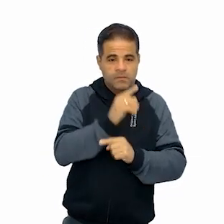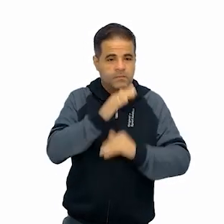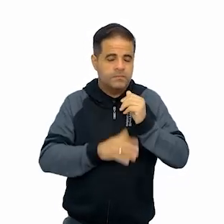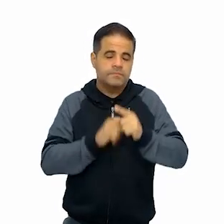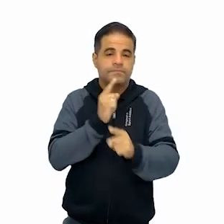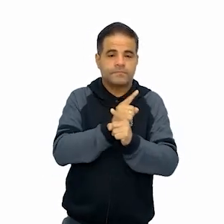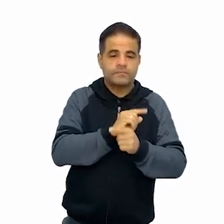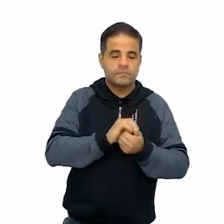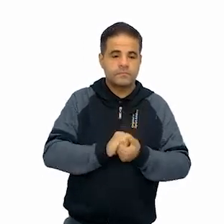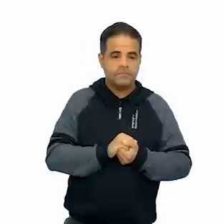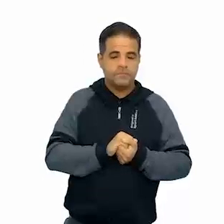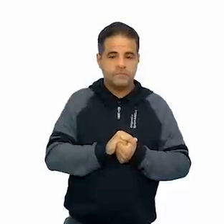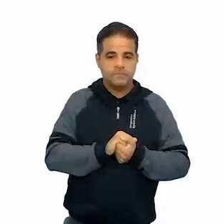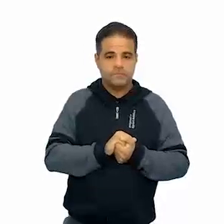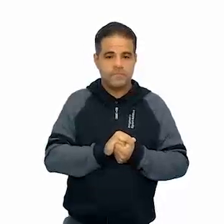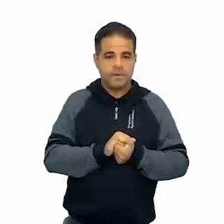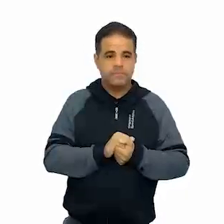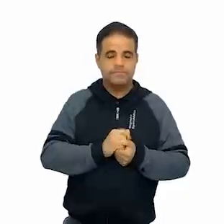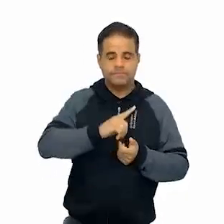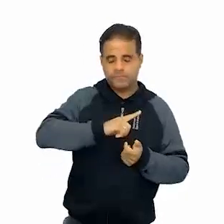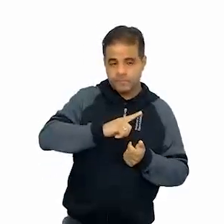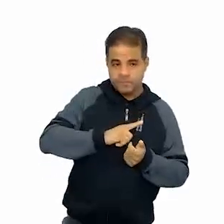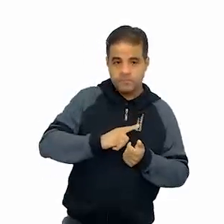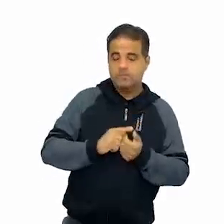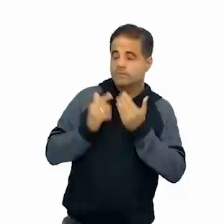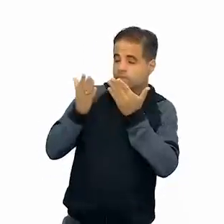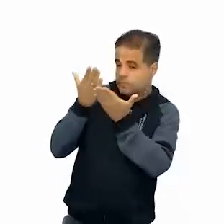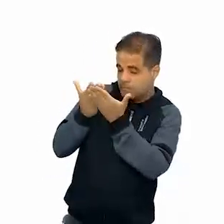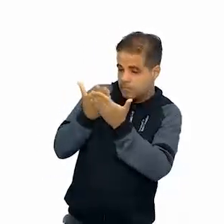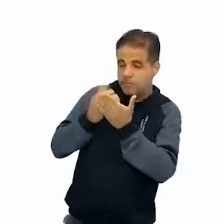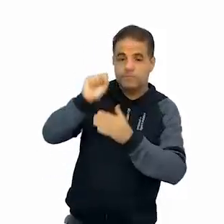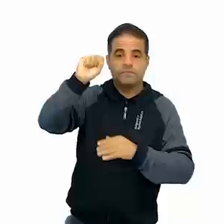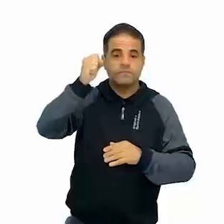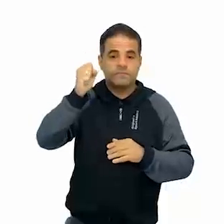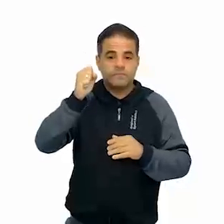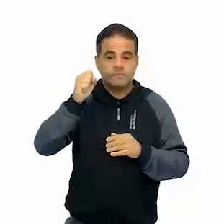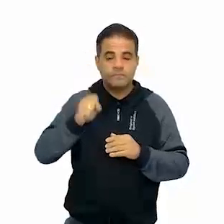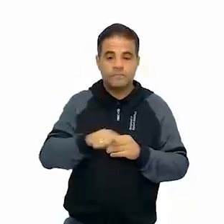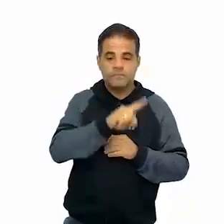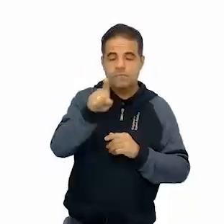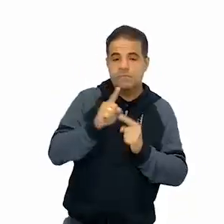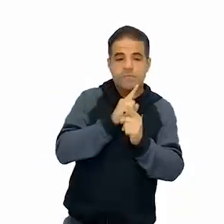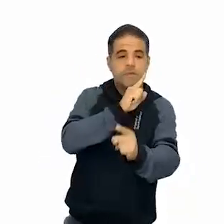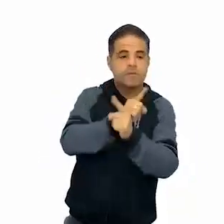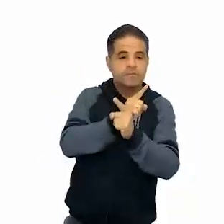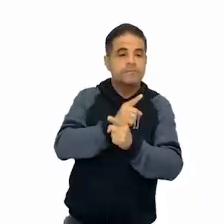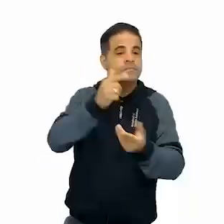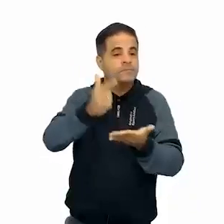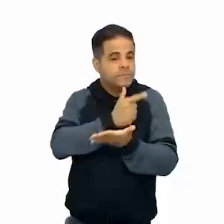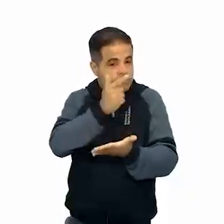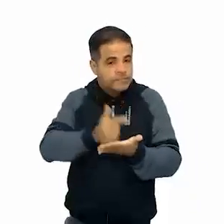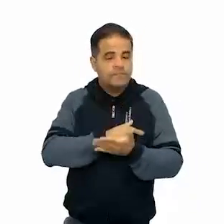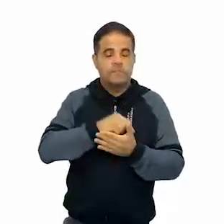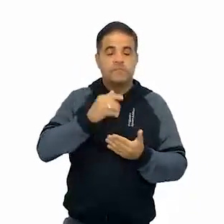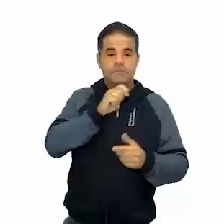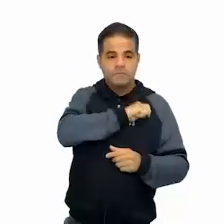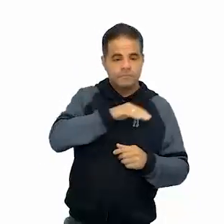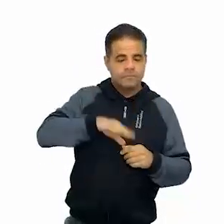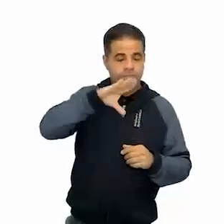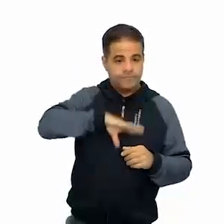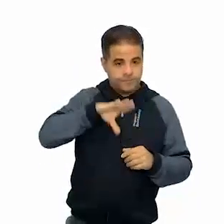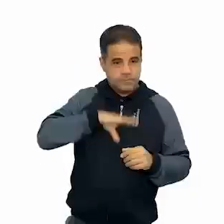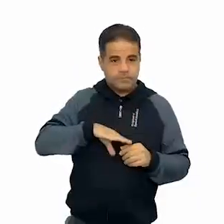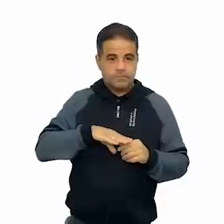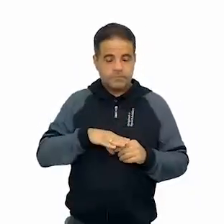mais uma aula. Temos aqui a aula 8. vocês encontrarão no caderno do aluno de língua portuguesa do